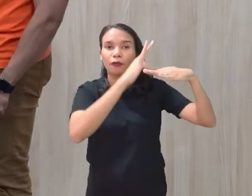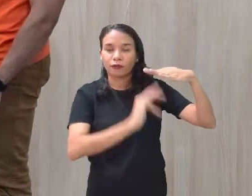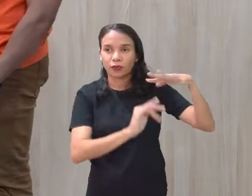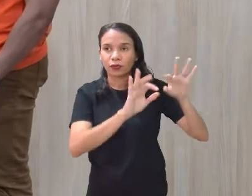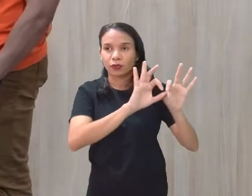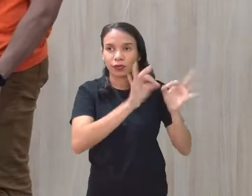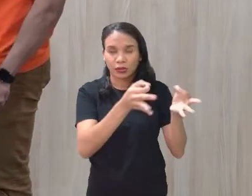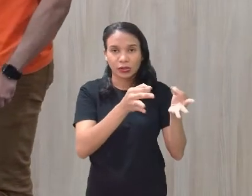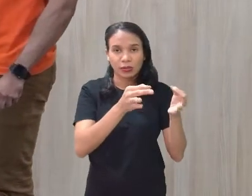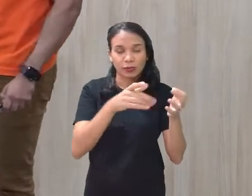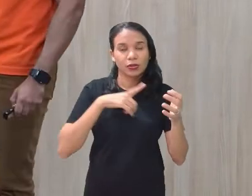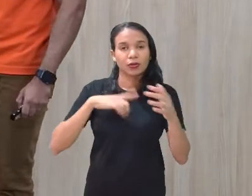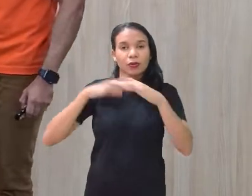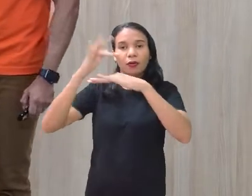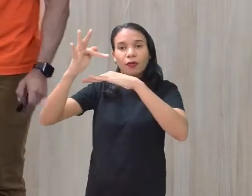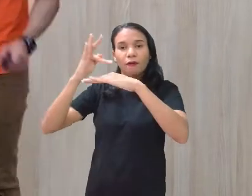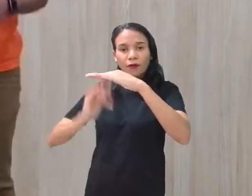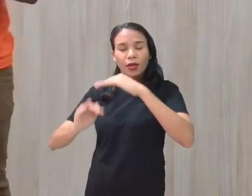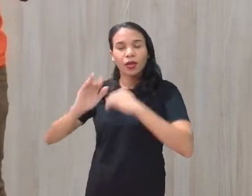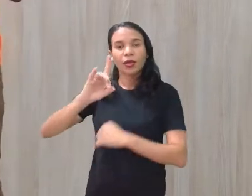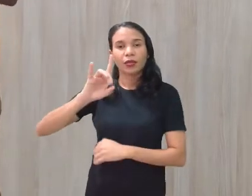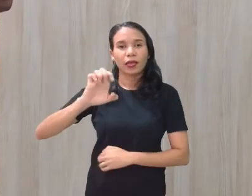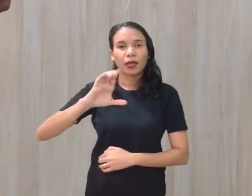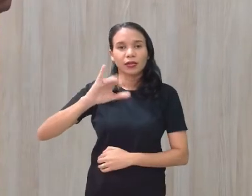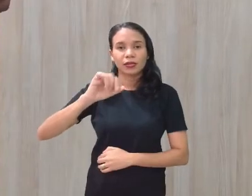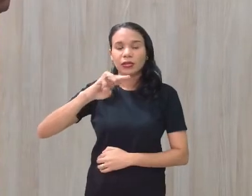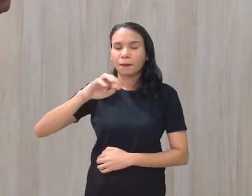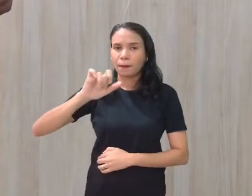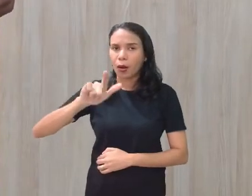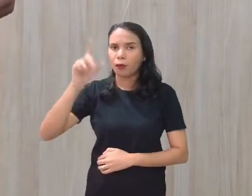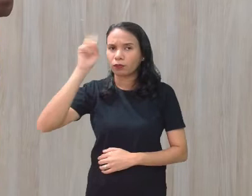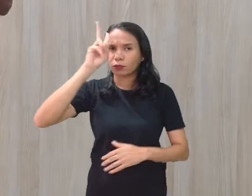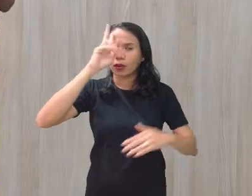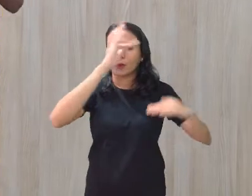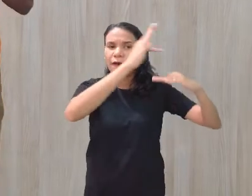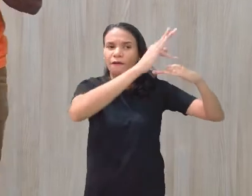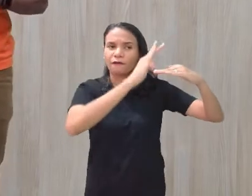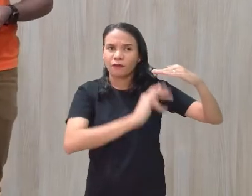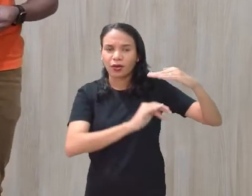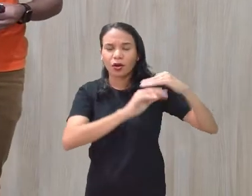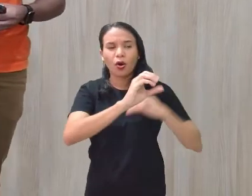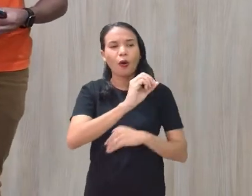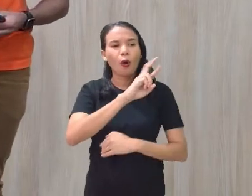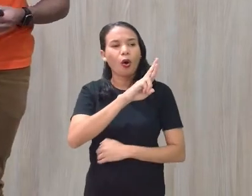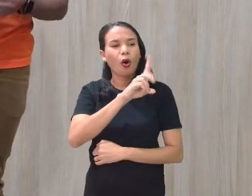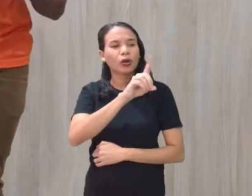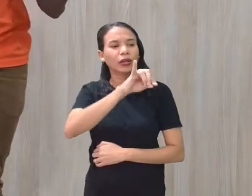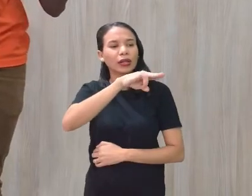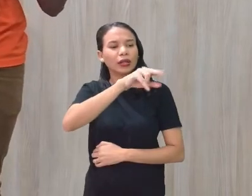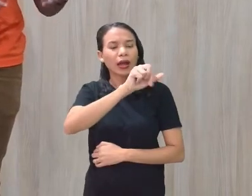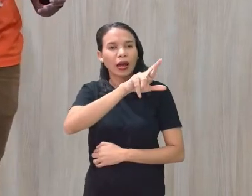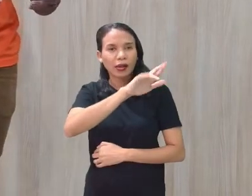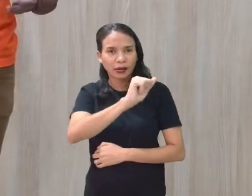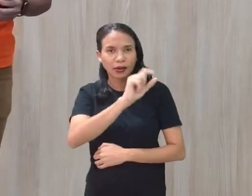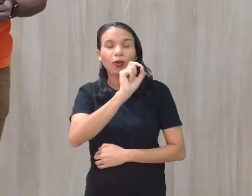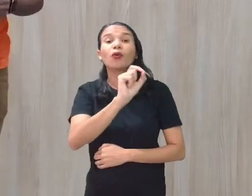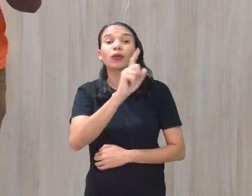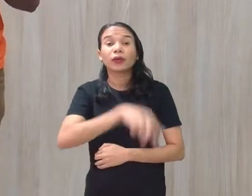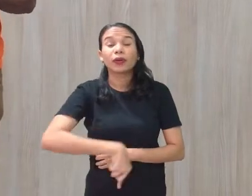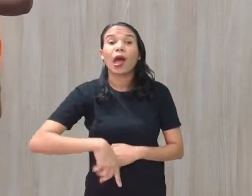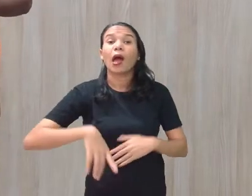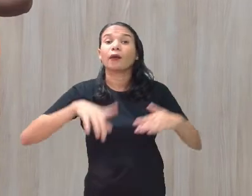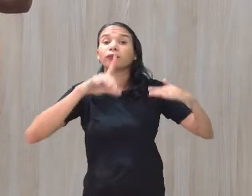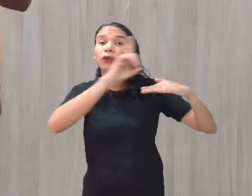em uma fração decimal. O que é uma fração ordinária, Pedro? É uma fração em que o denominador ele é